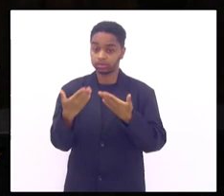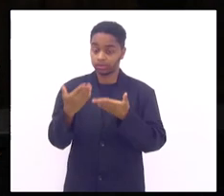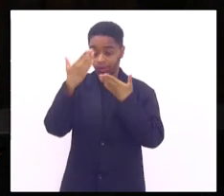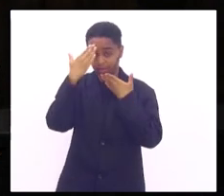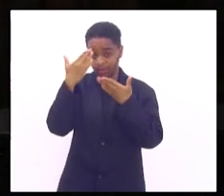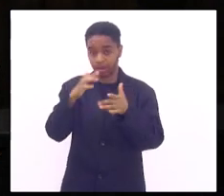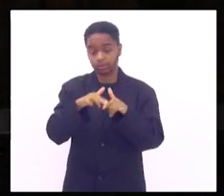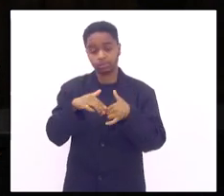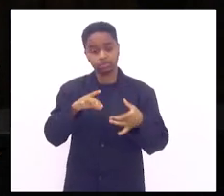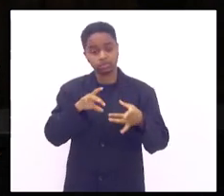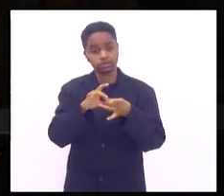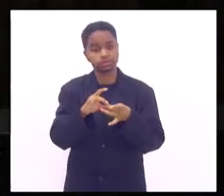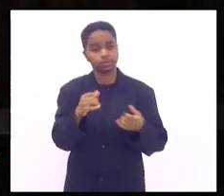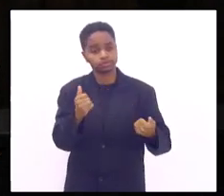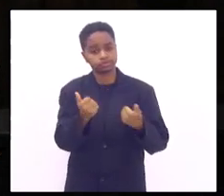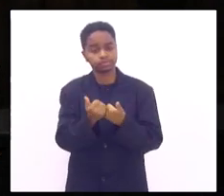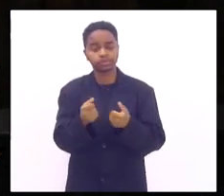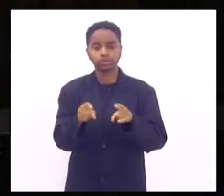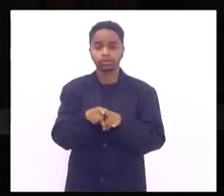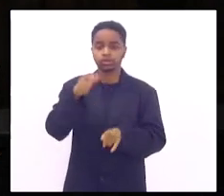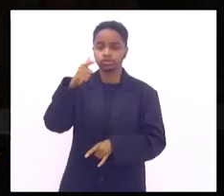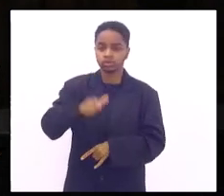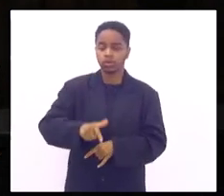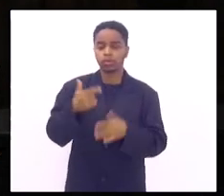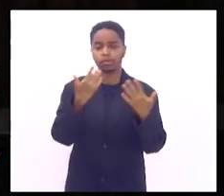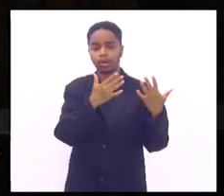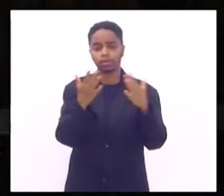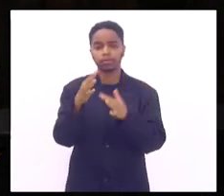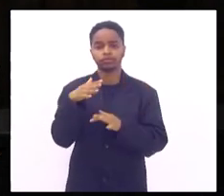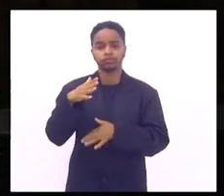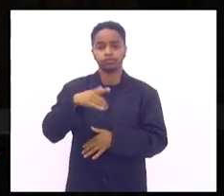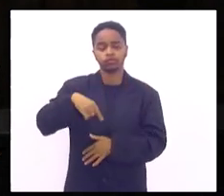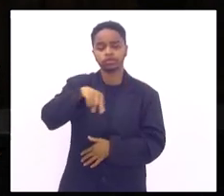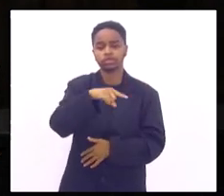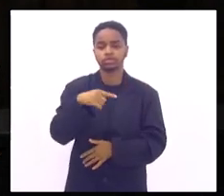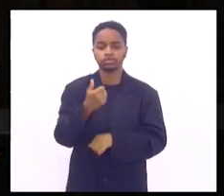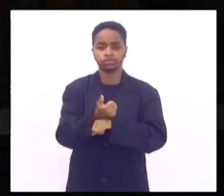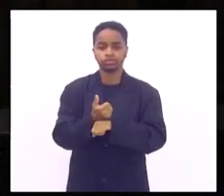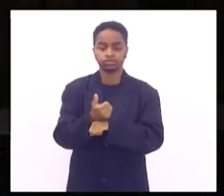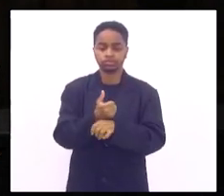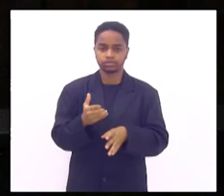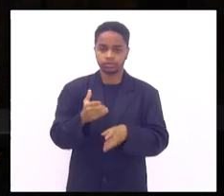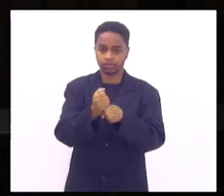pela parceria e, mais uma vez, parabéns a todos os profissionais de contabilidade. Boa tarde.